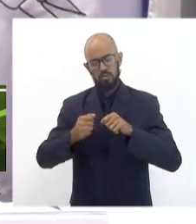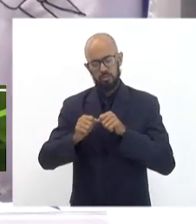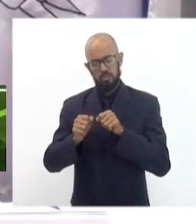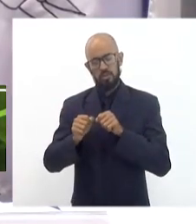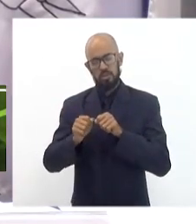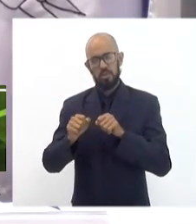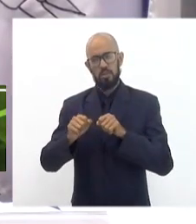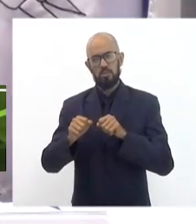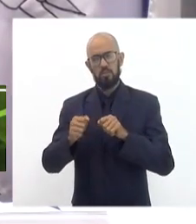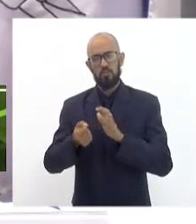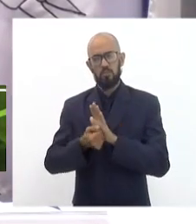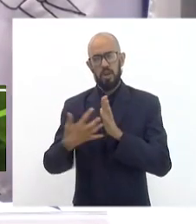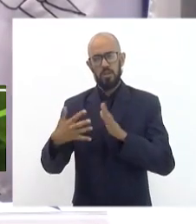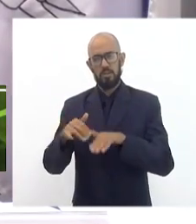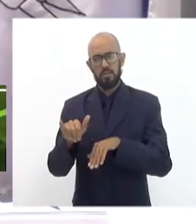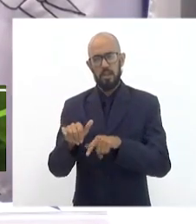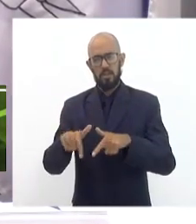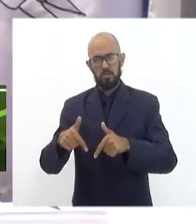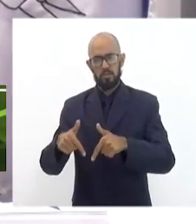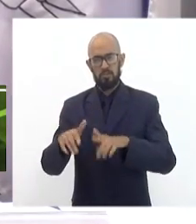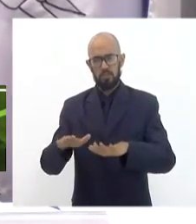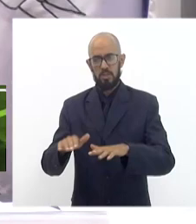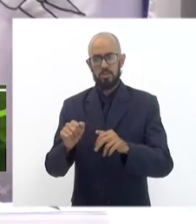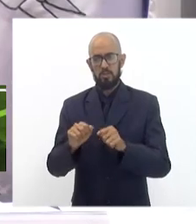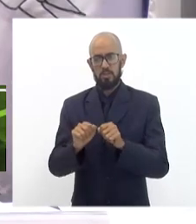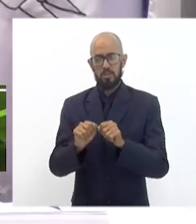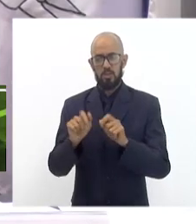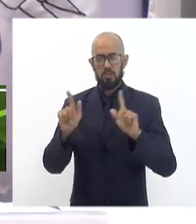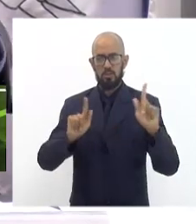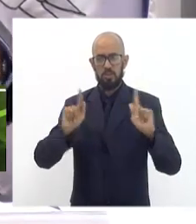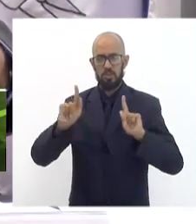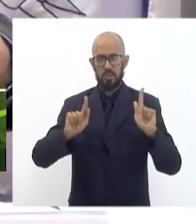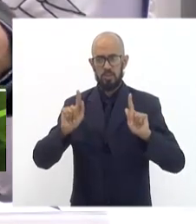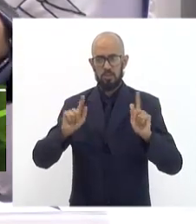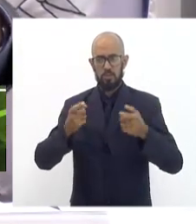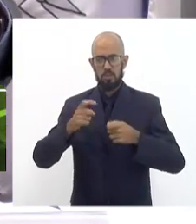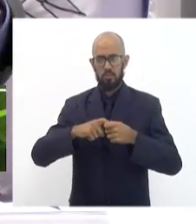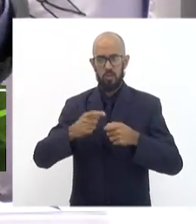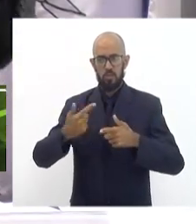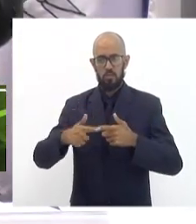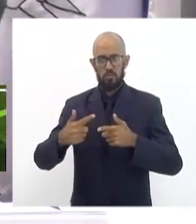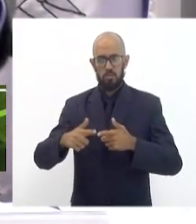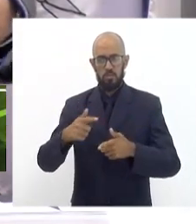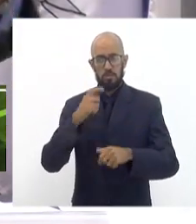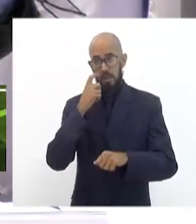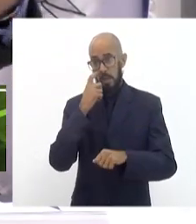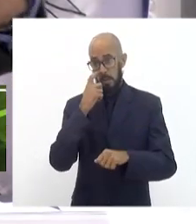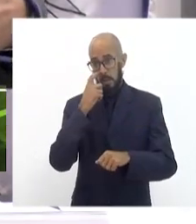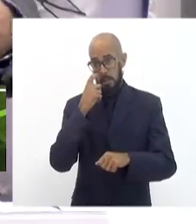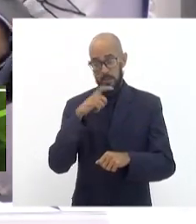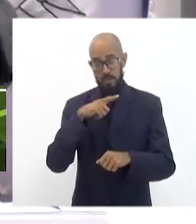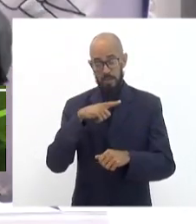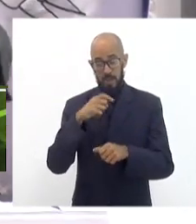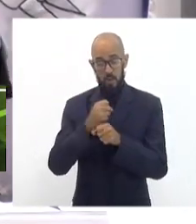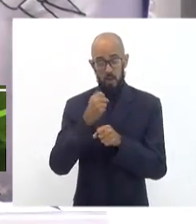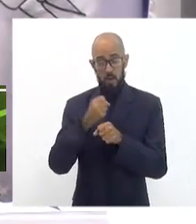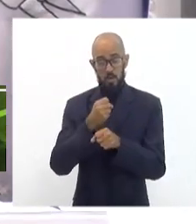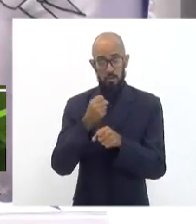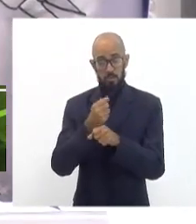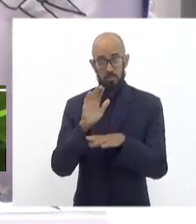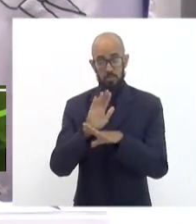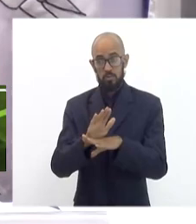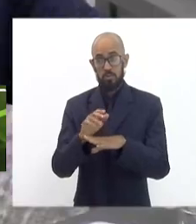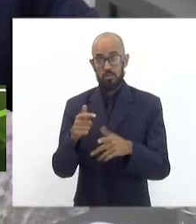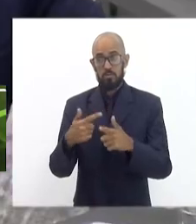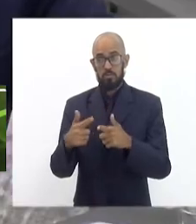mas se você faz a licitação retoma uma nova concessão Você tem uma lá um elenco de obras para ajudar